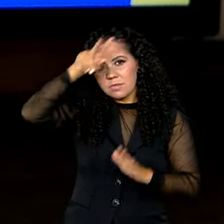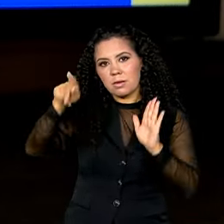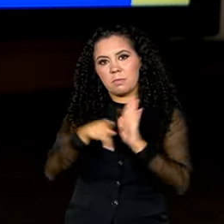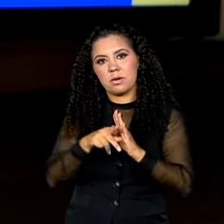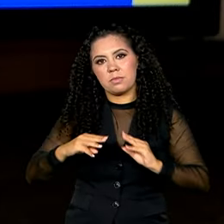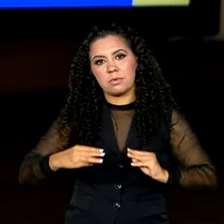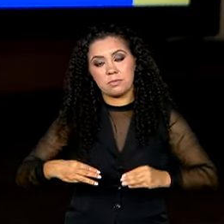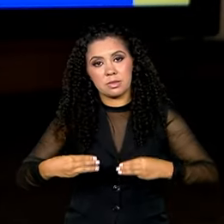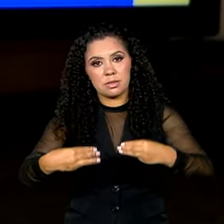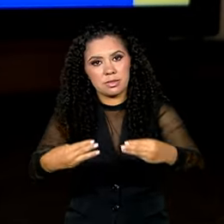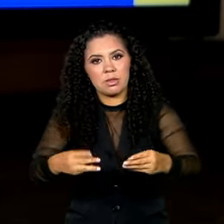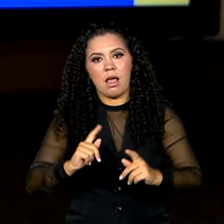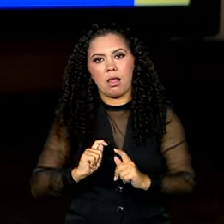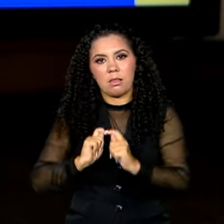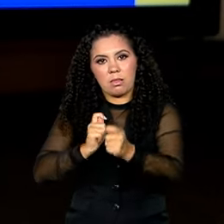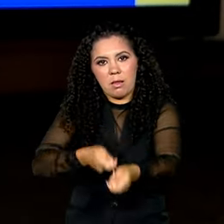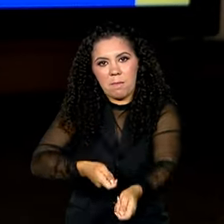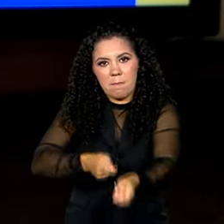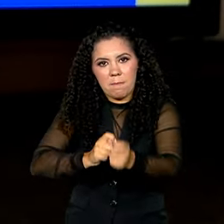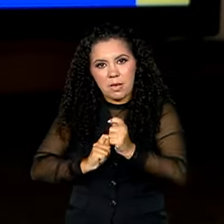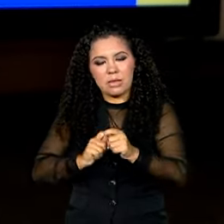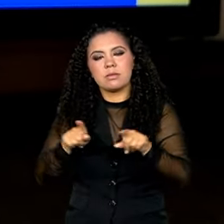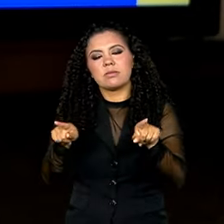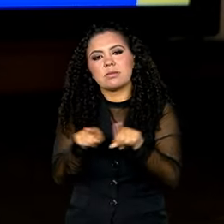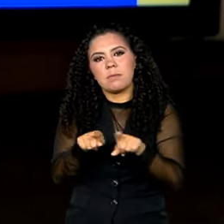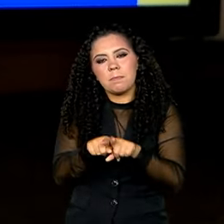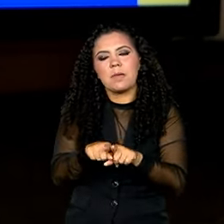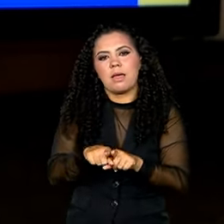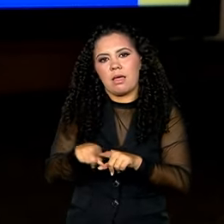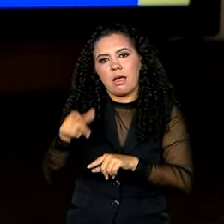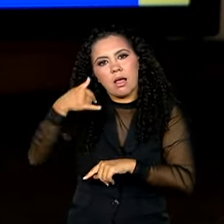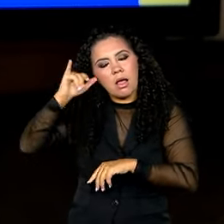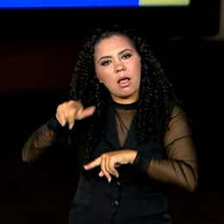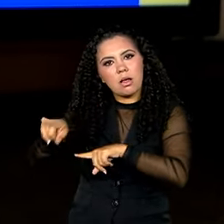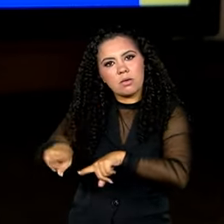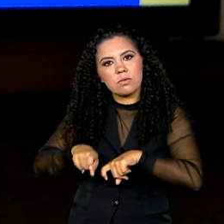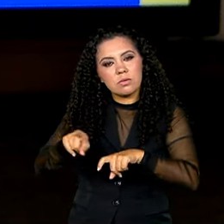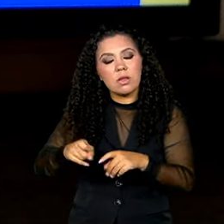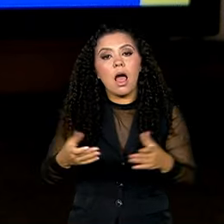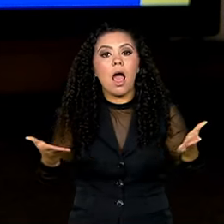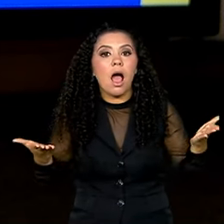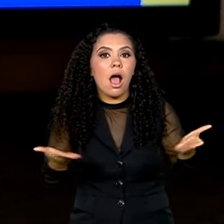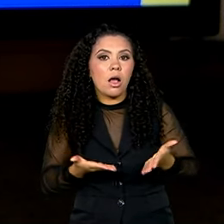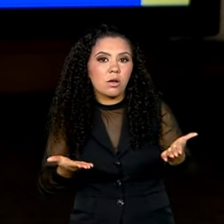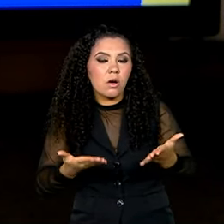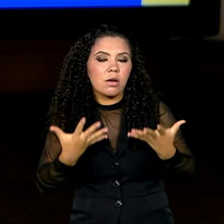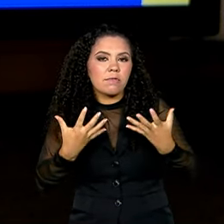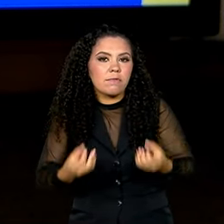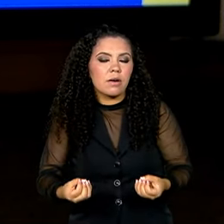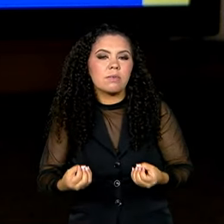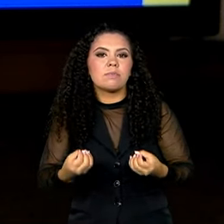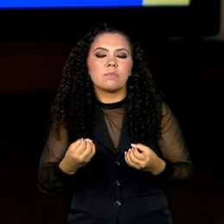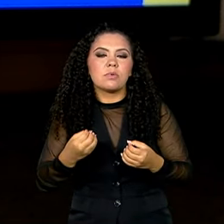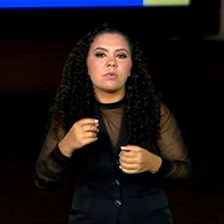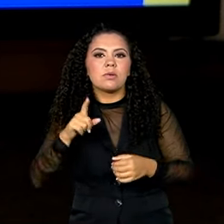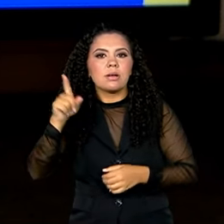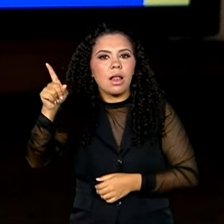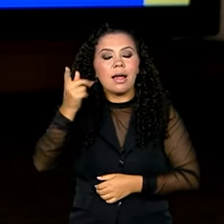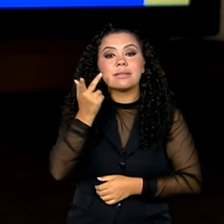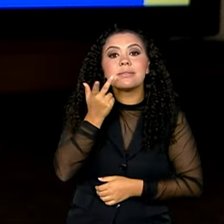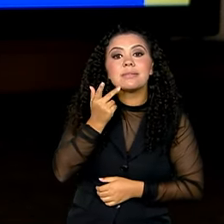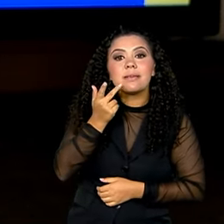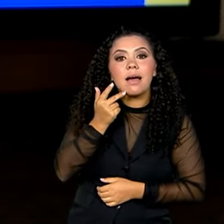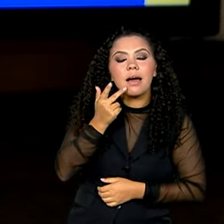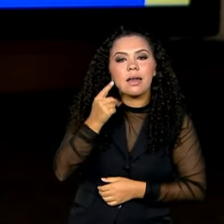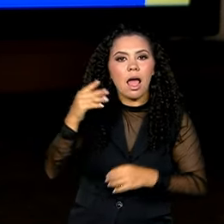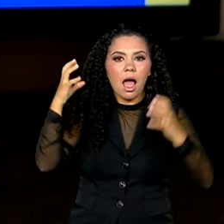voltar ao Ceará, mas dessa vez pelo telefone. Vamos tentar agora pelo telefone com a rádio Ceará Total. Quem está com a gente é